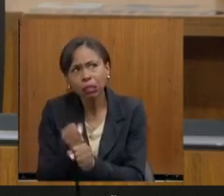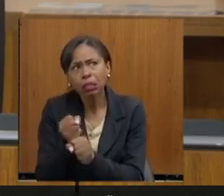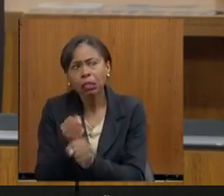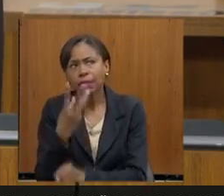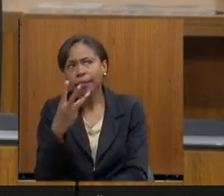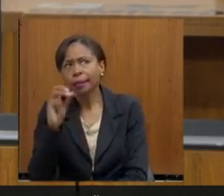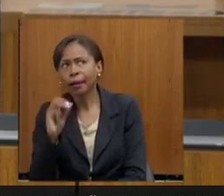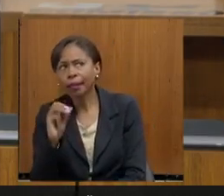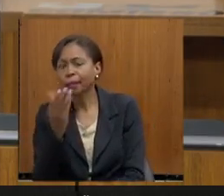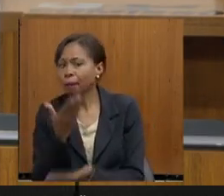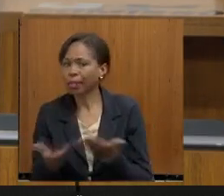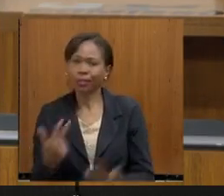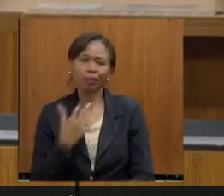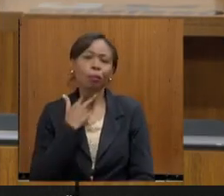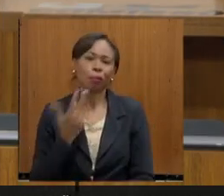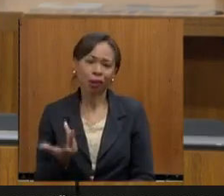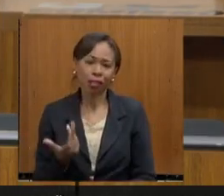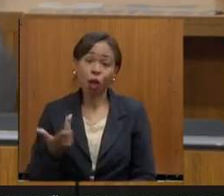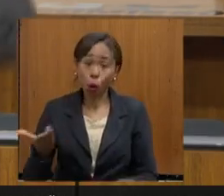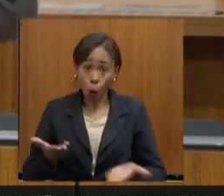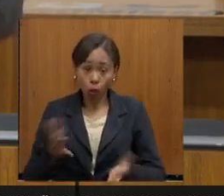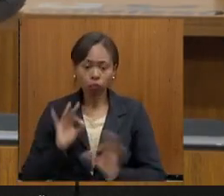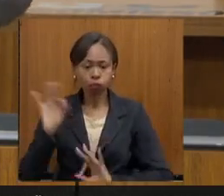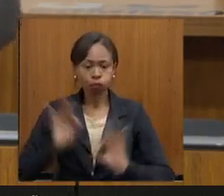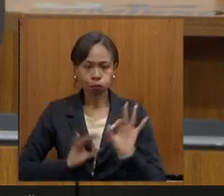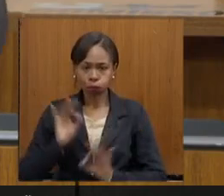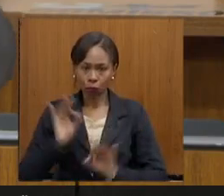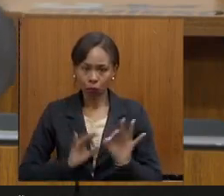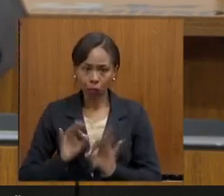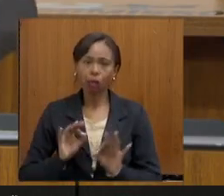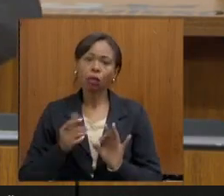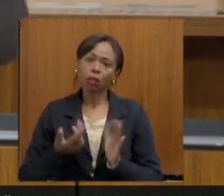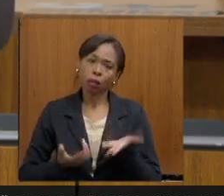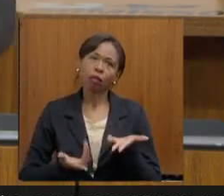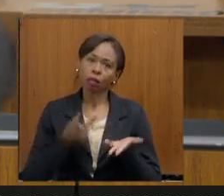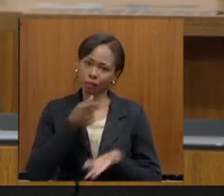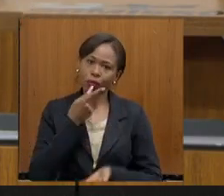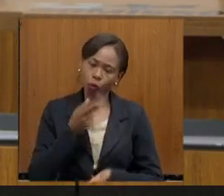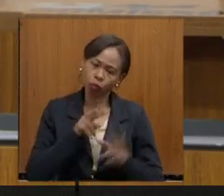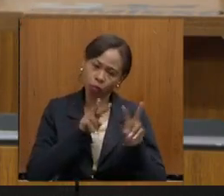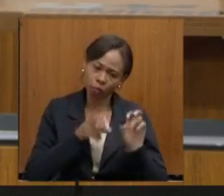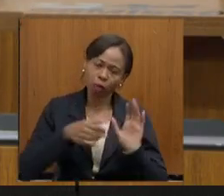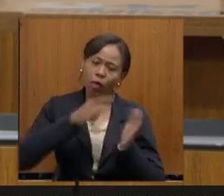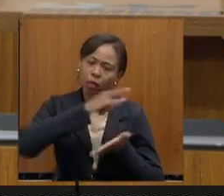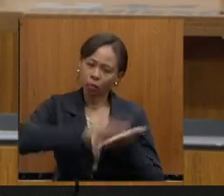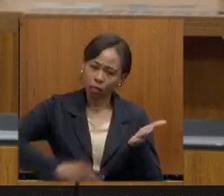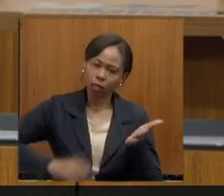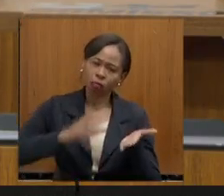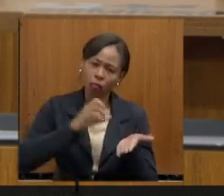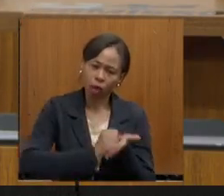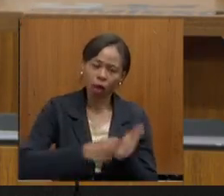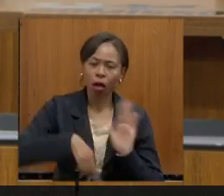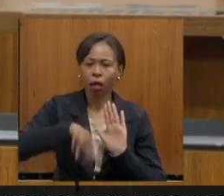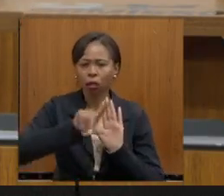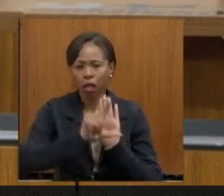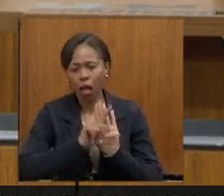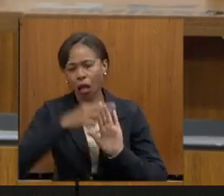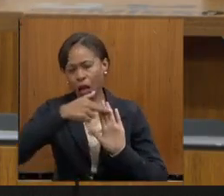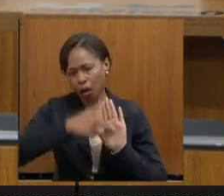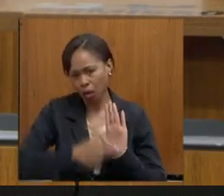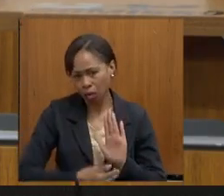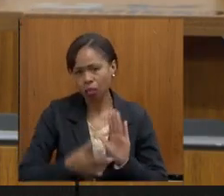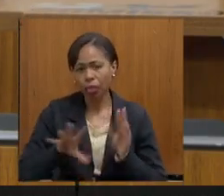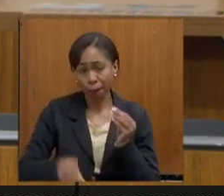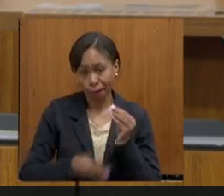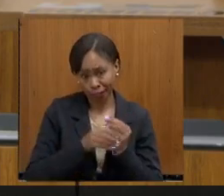então estamos nos preparando e hoje a grande preparação além do tema regulatório né um pouco aí como a gente comentou de da